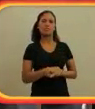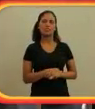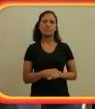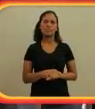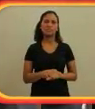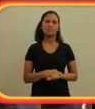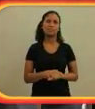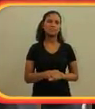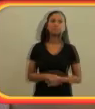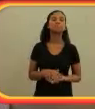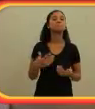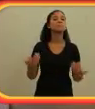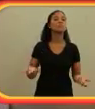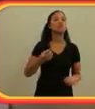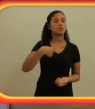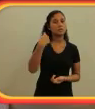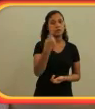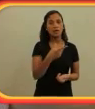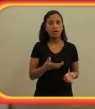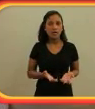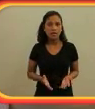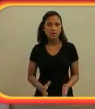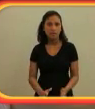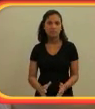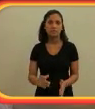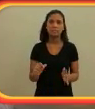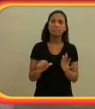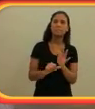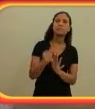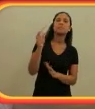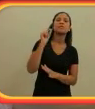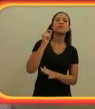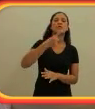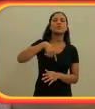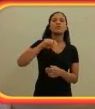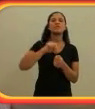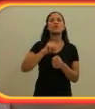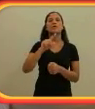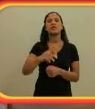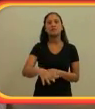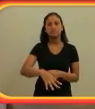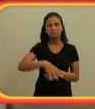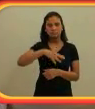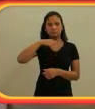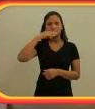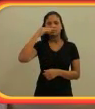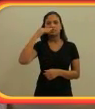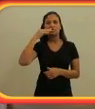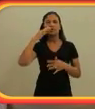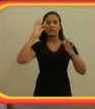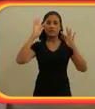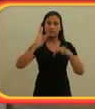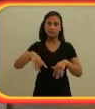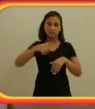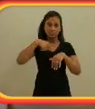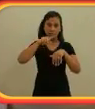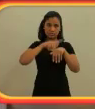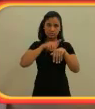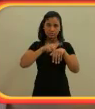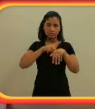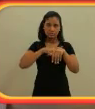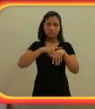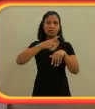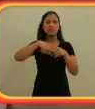consciência aflorou. Aflorou. Quando a gente nasce, né, a primeira coisa que a gente faz é uma inspiração. Né? E